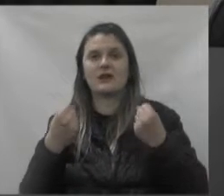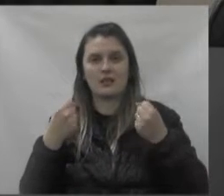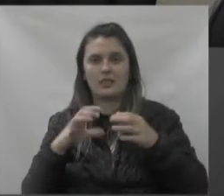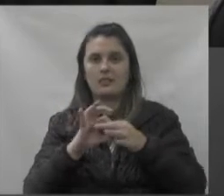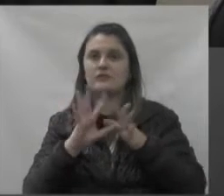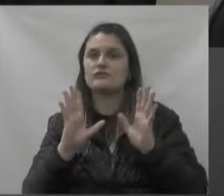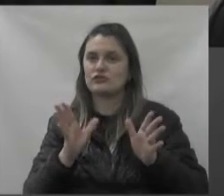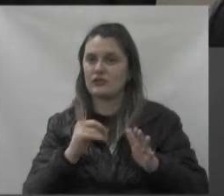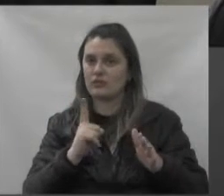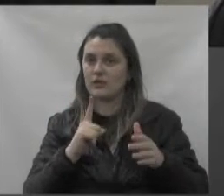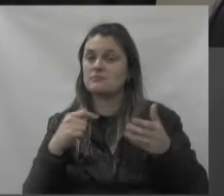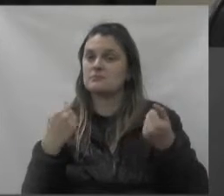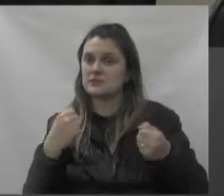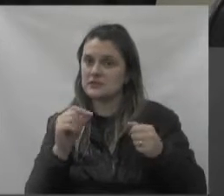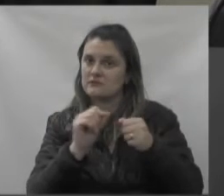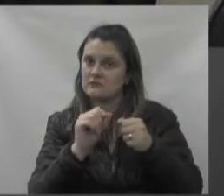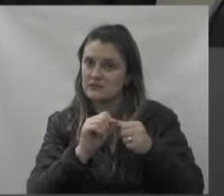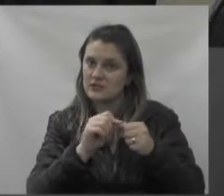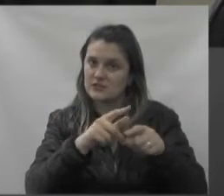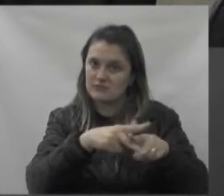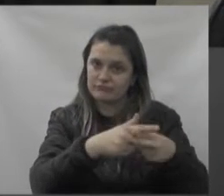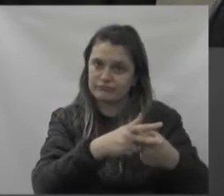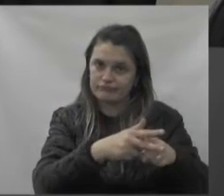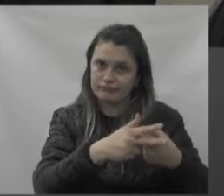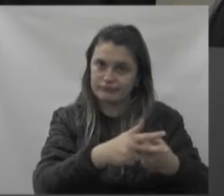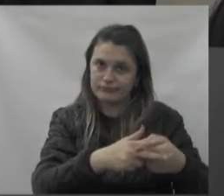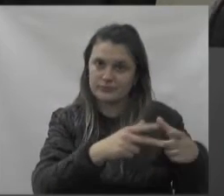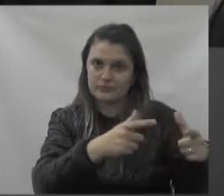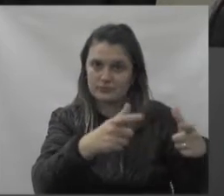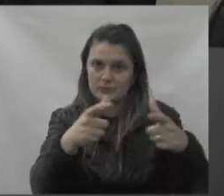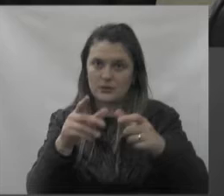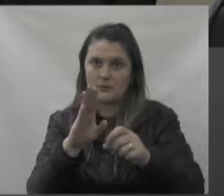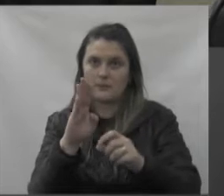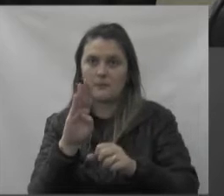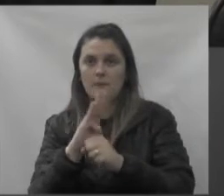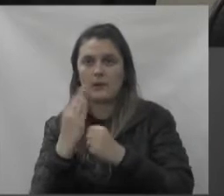aí. Então, precisa serem instaladas, né?